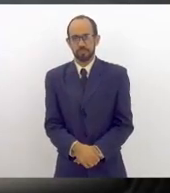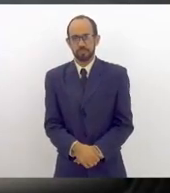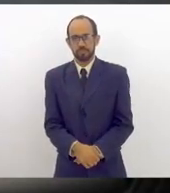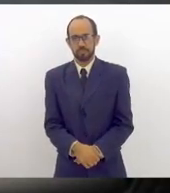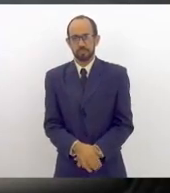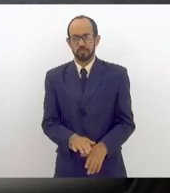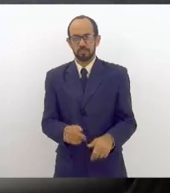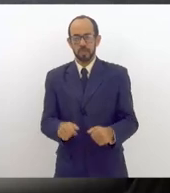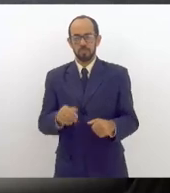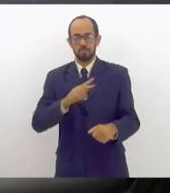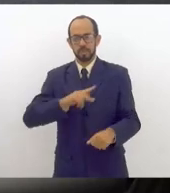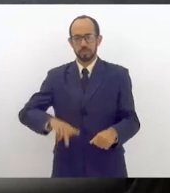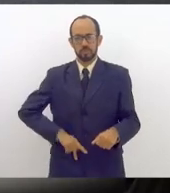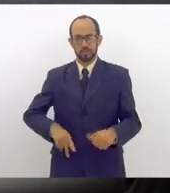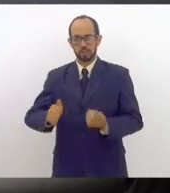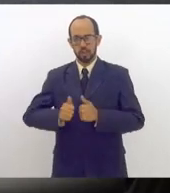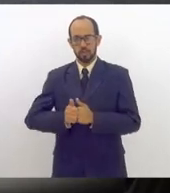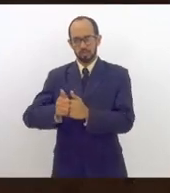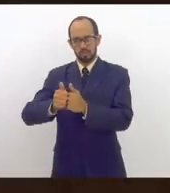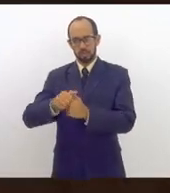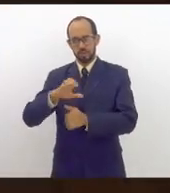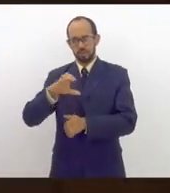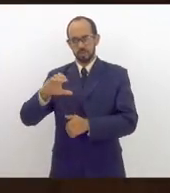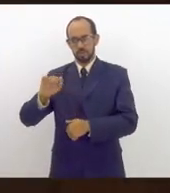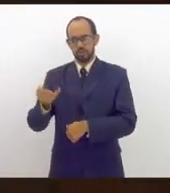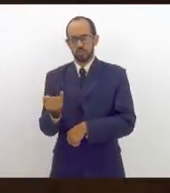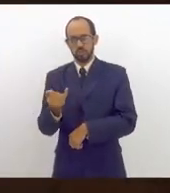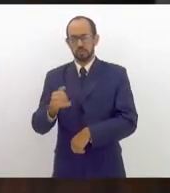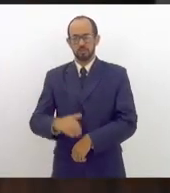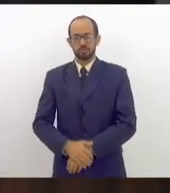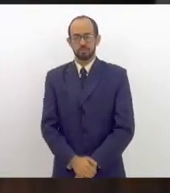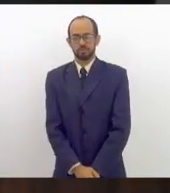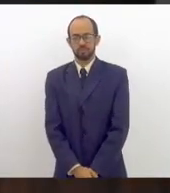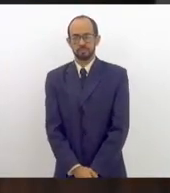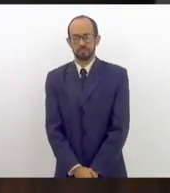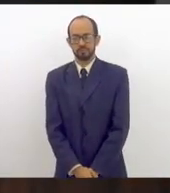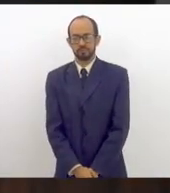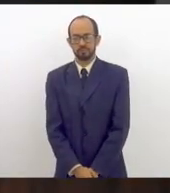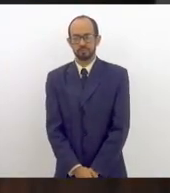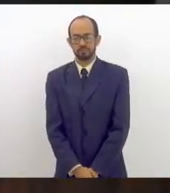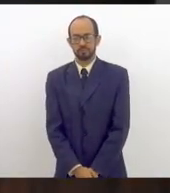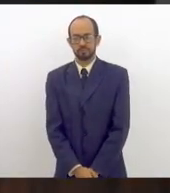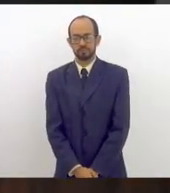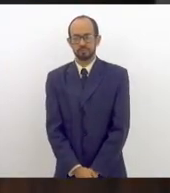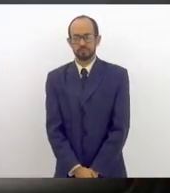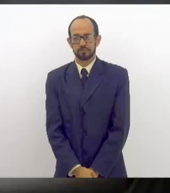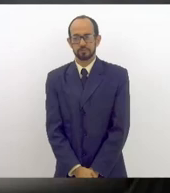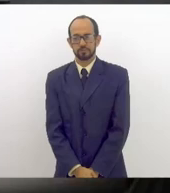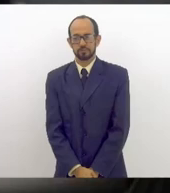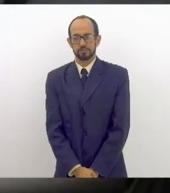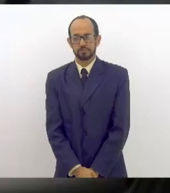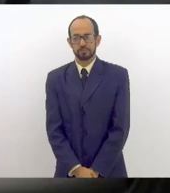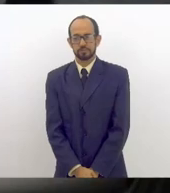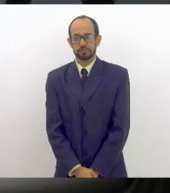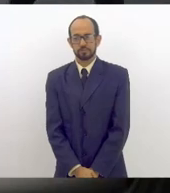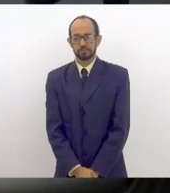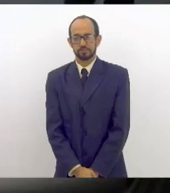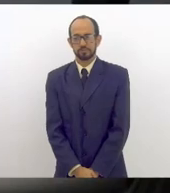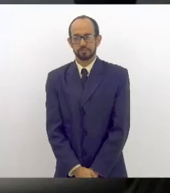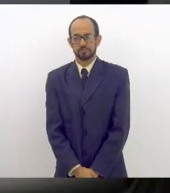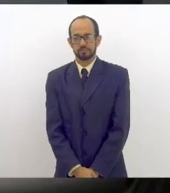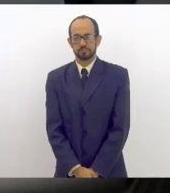Presidente, acompanho o parecer da CCJ. Fez implante também, não? Ainda não, né? Eu